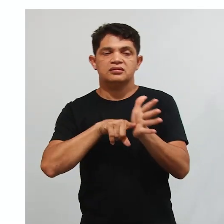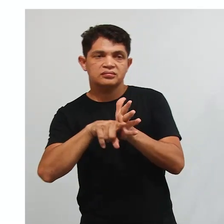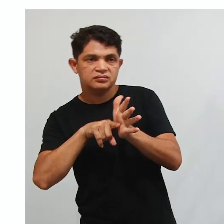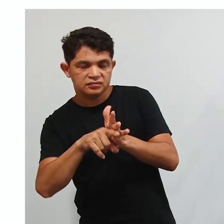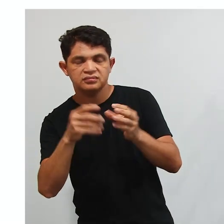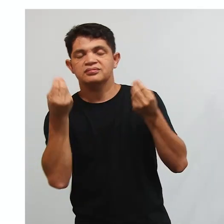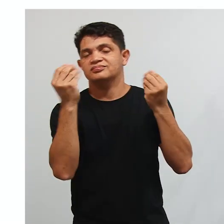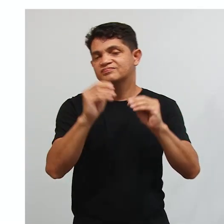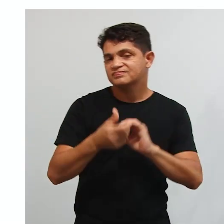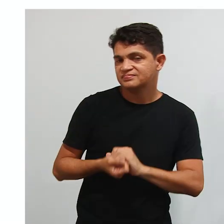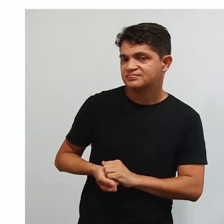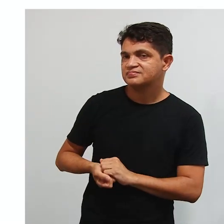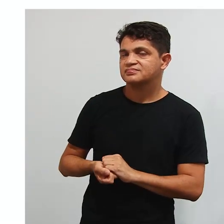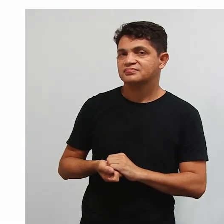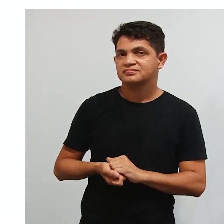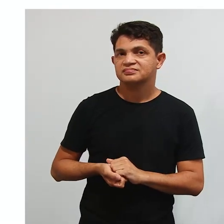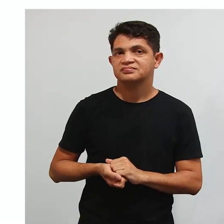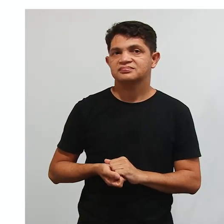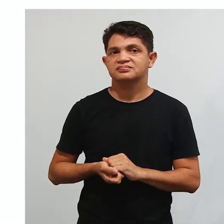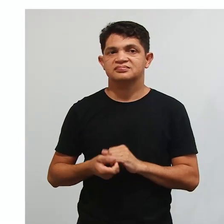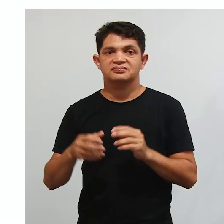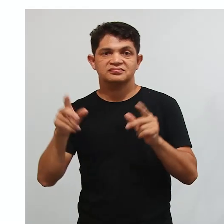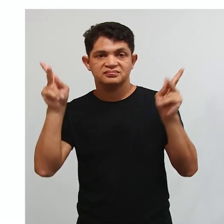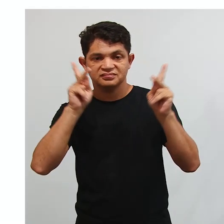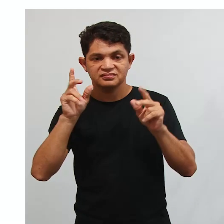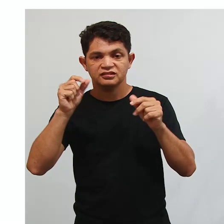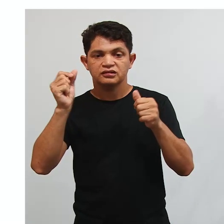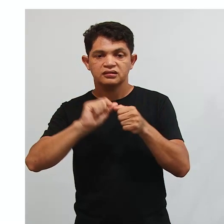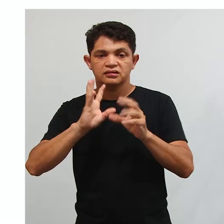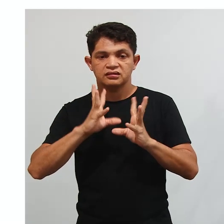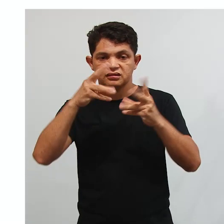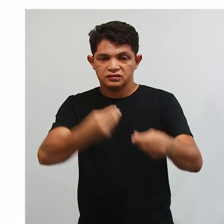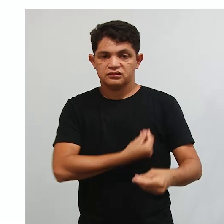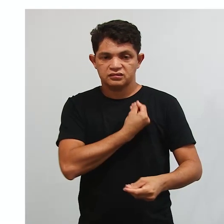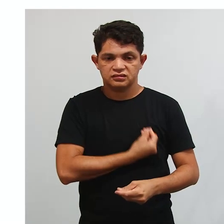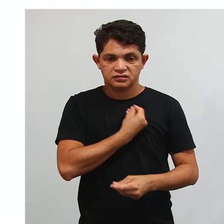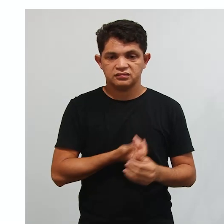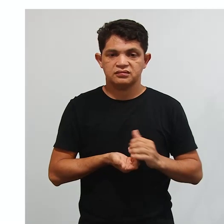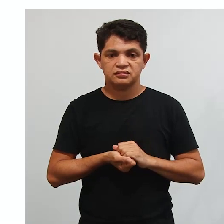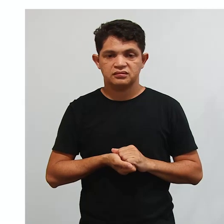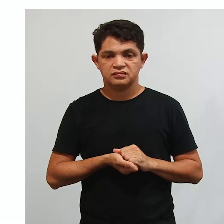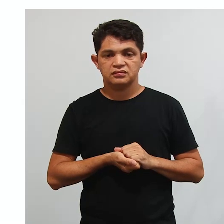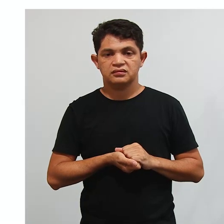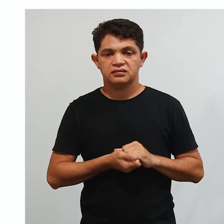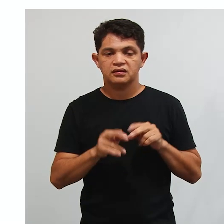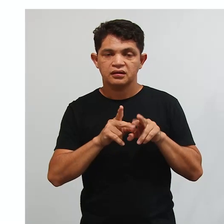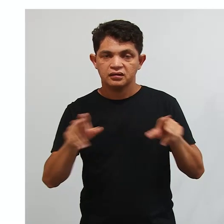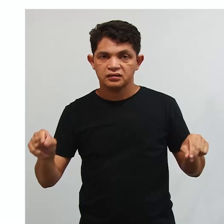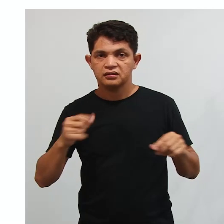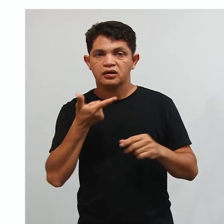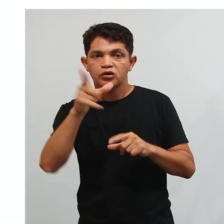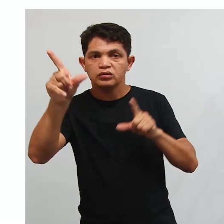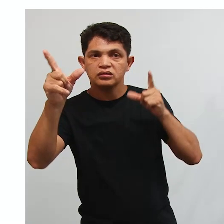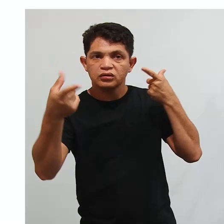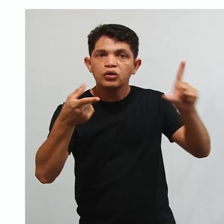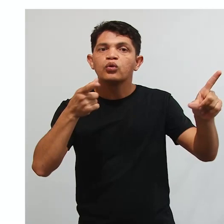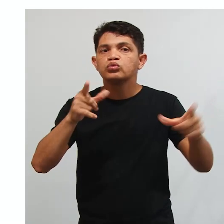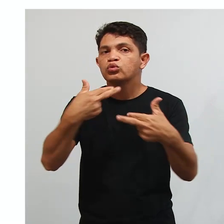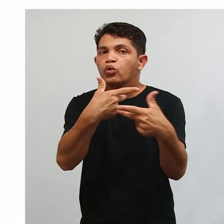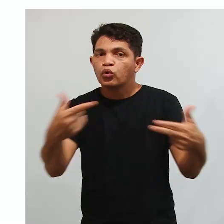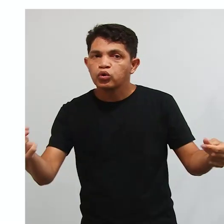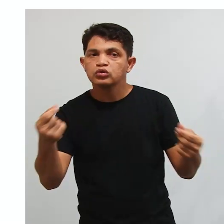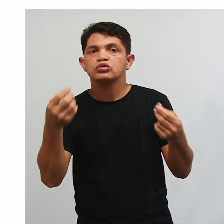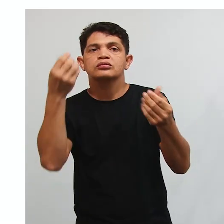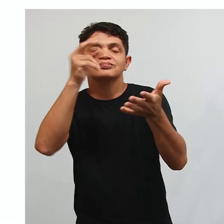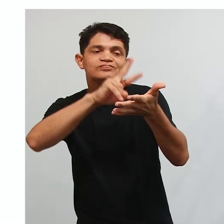o CNPQ eh o a Caps eh e outros